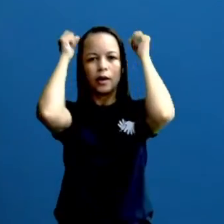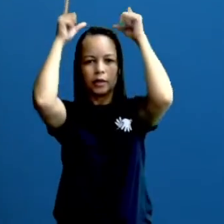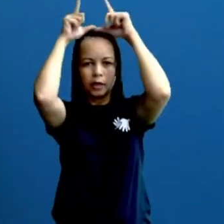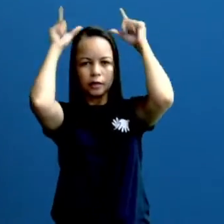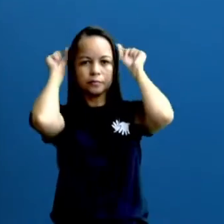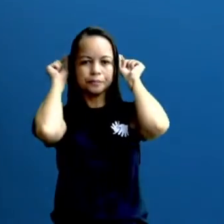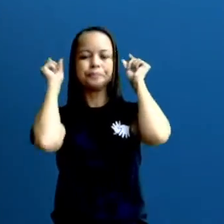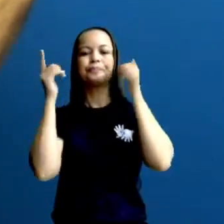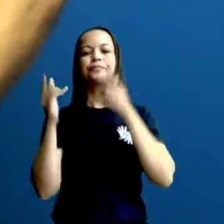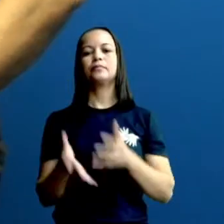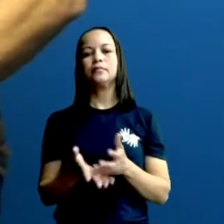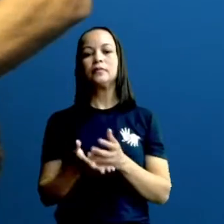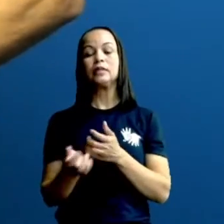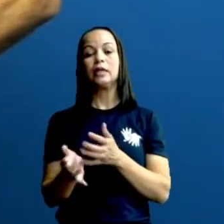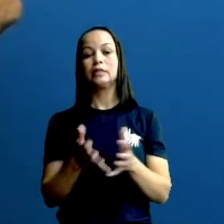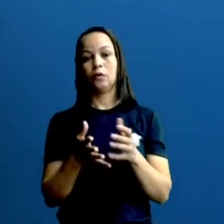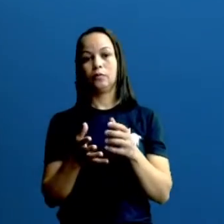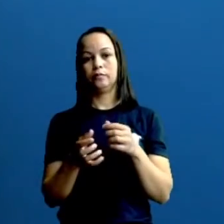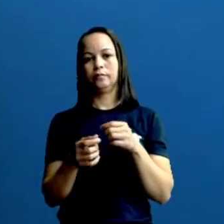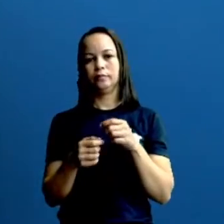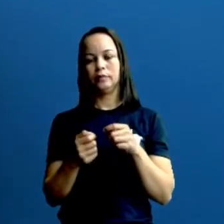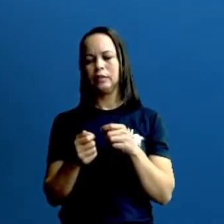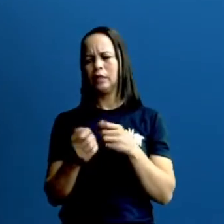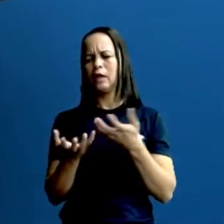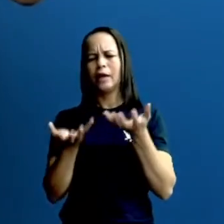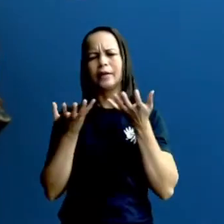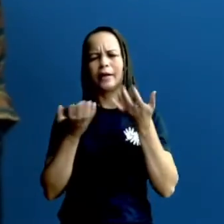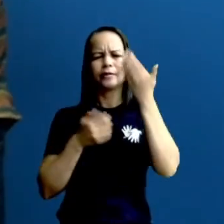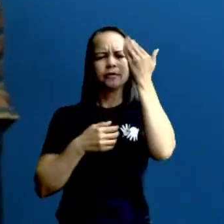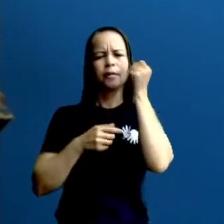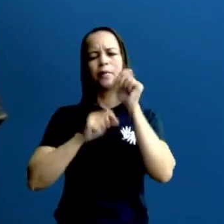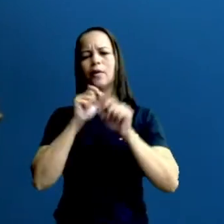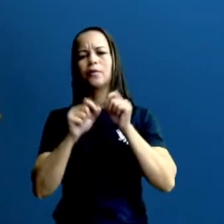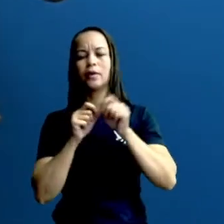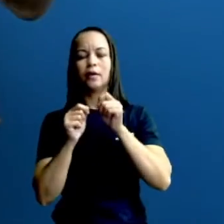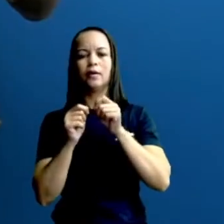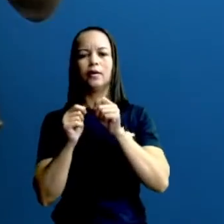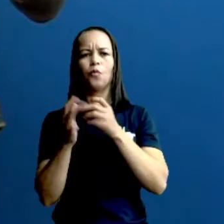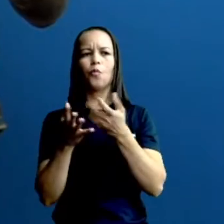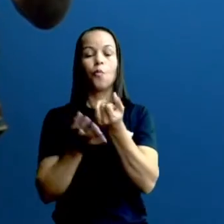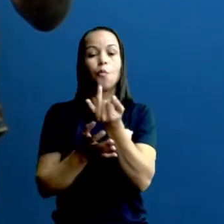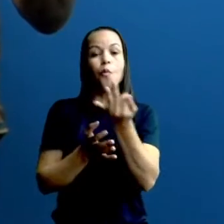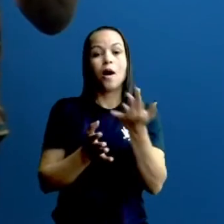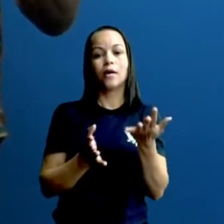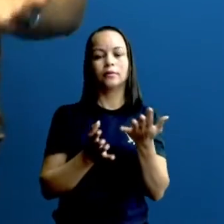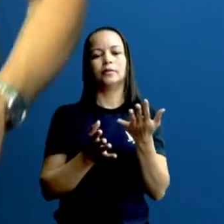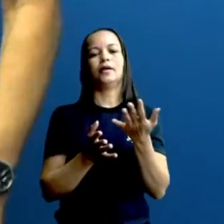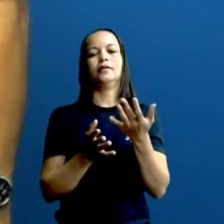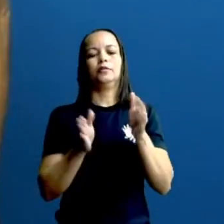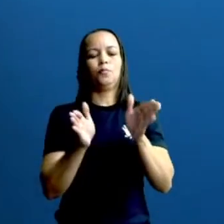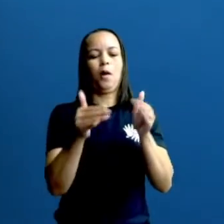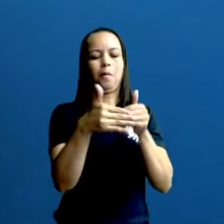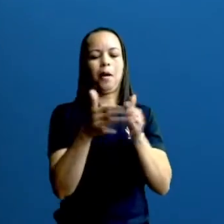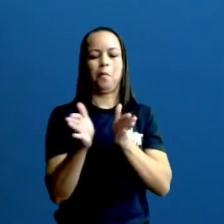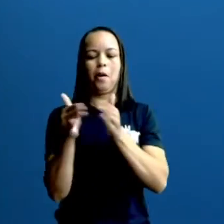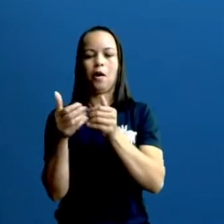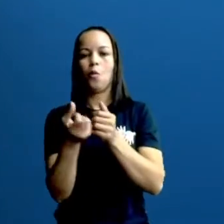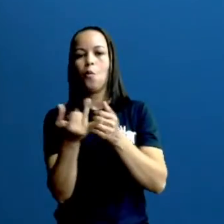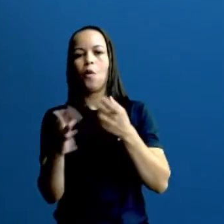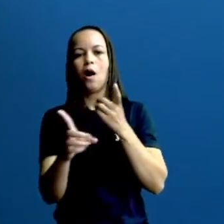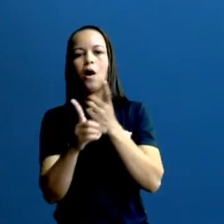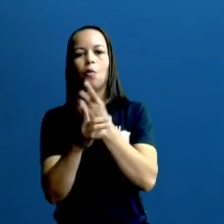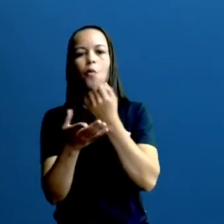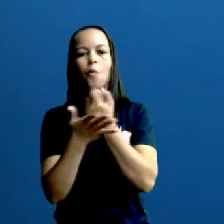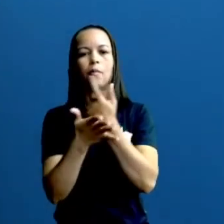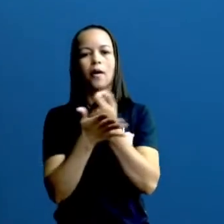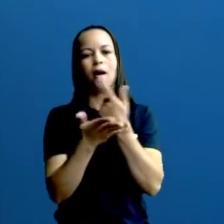eu tenho o MMC igual a 30. Só que ele quer saber quantas embalagens eu vou comprar. Se